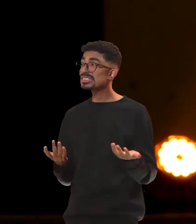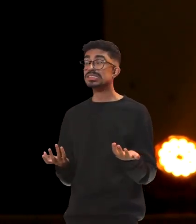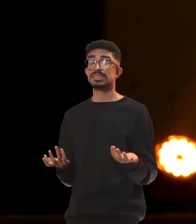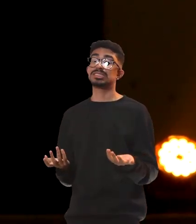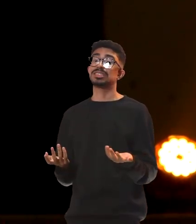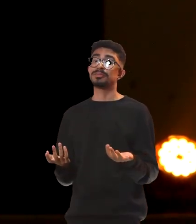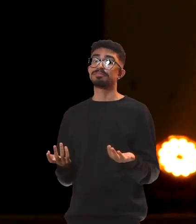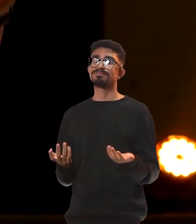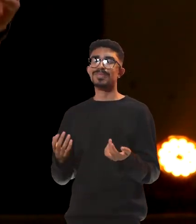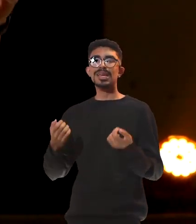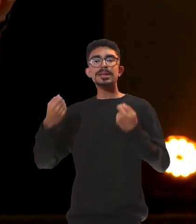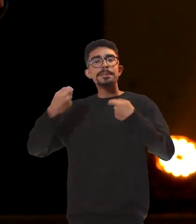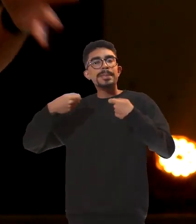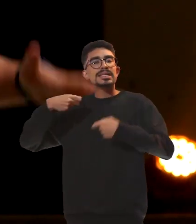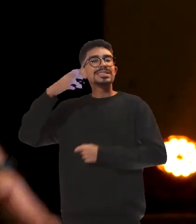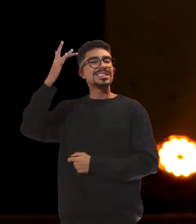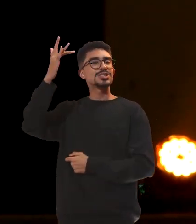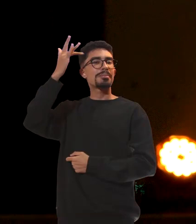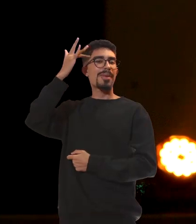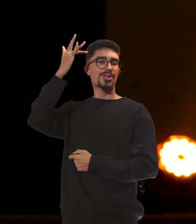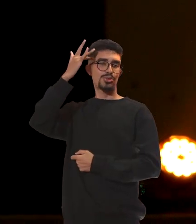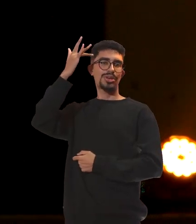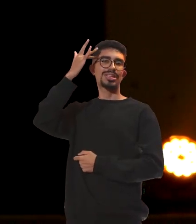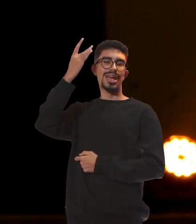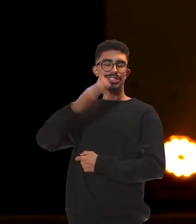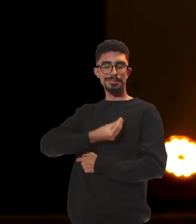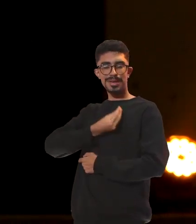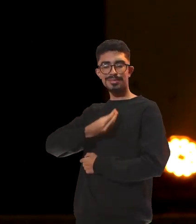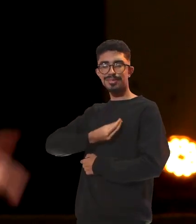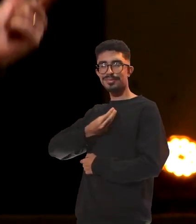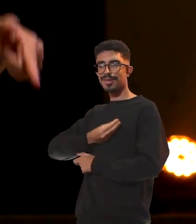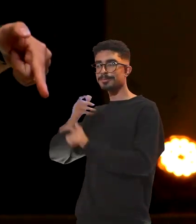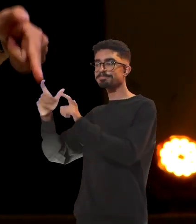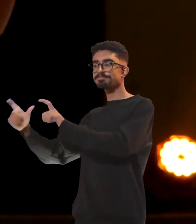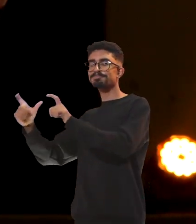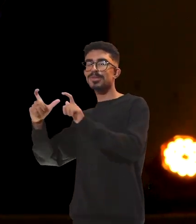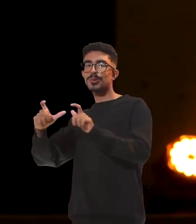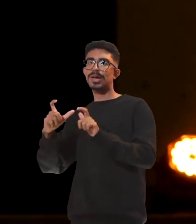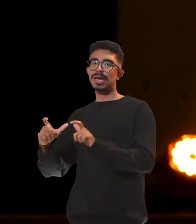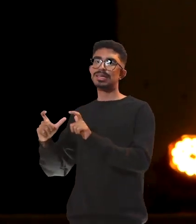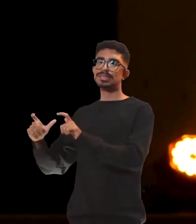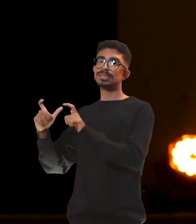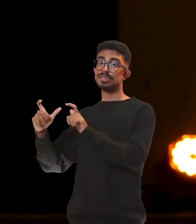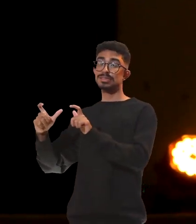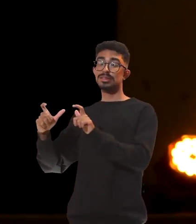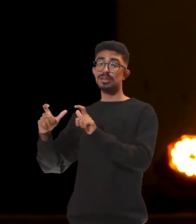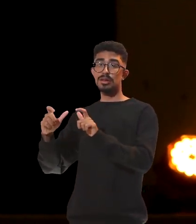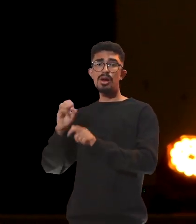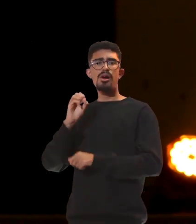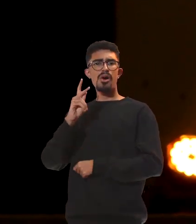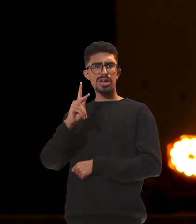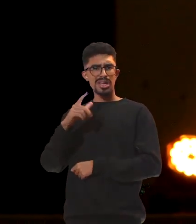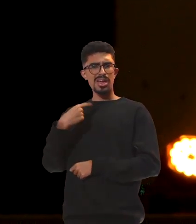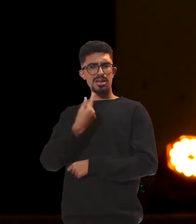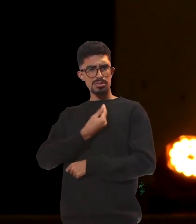de um certo nível de maturidade para estar em lugar, para iluminar. E para iluminar a gente tem que ser diferente das